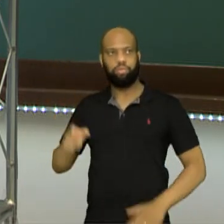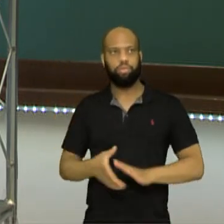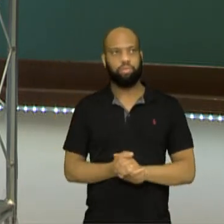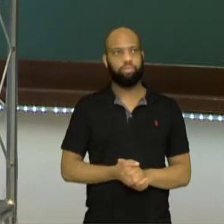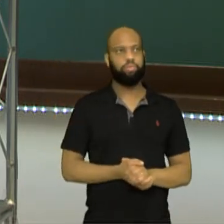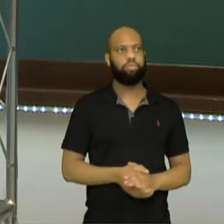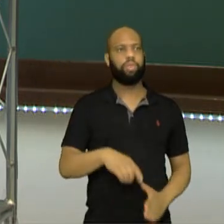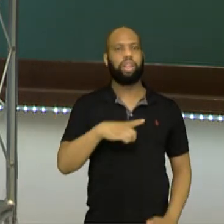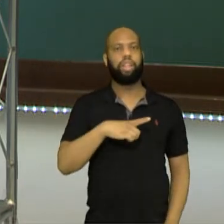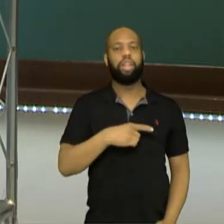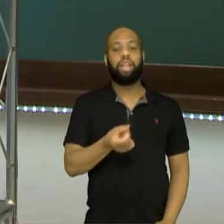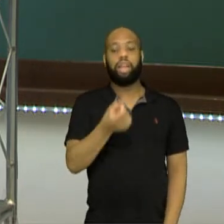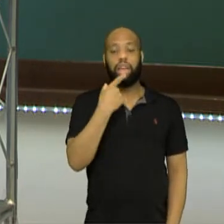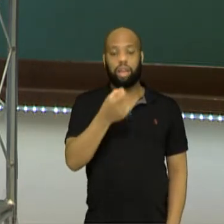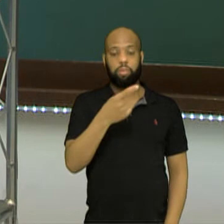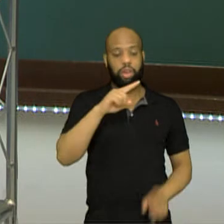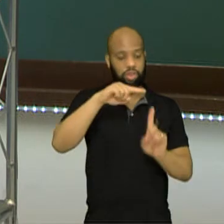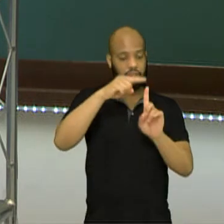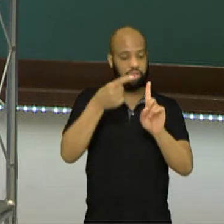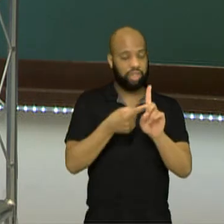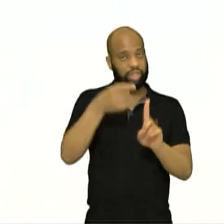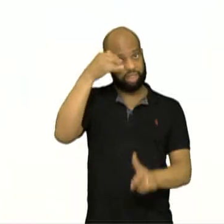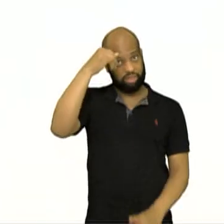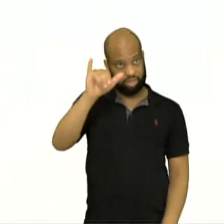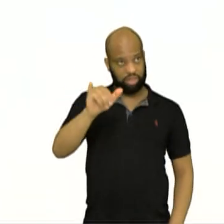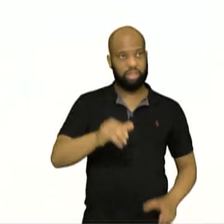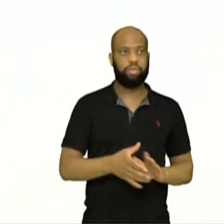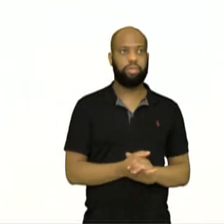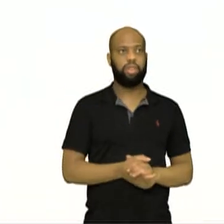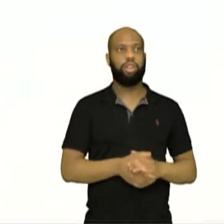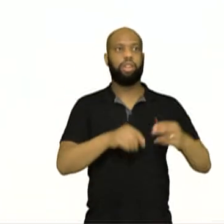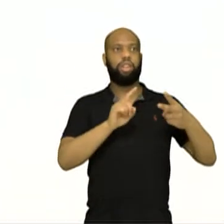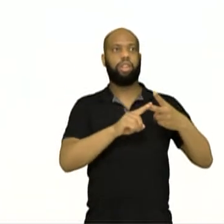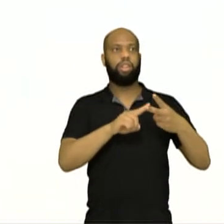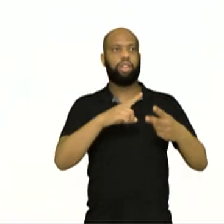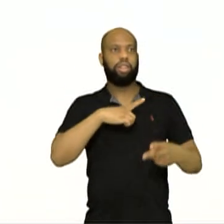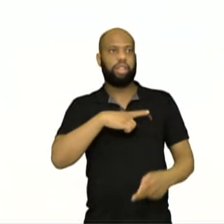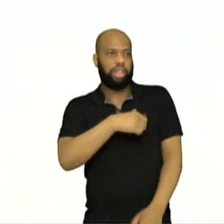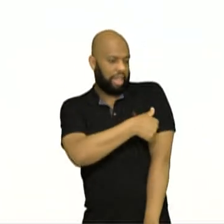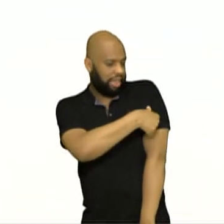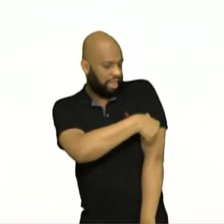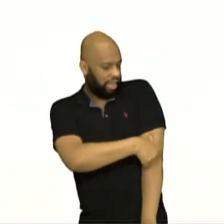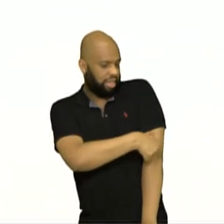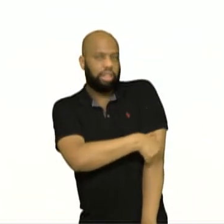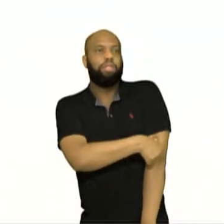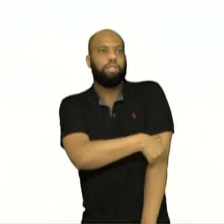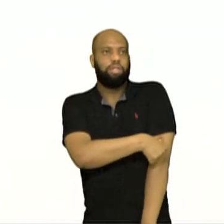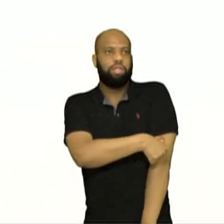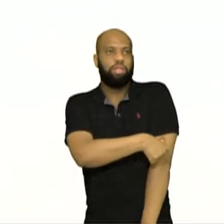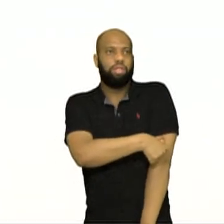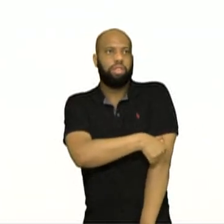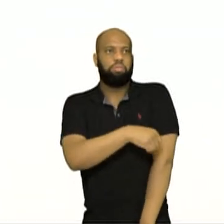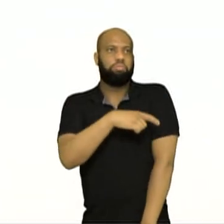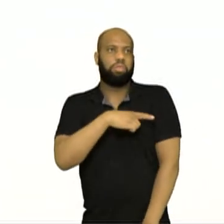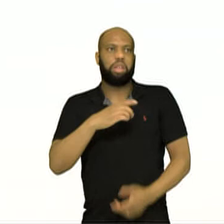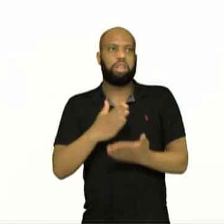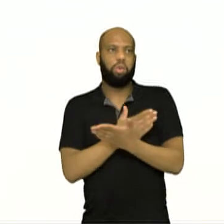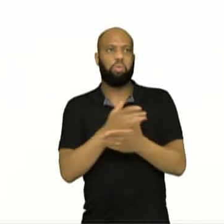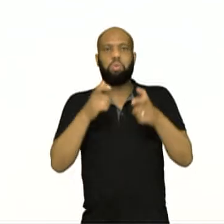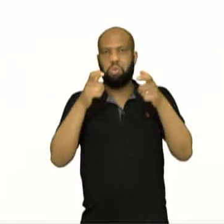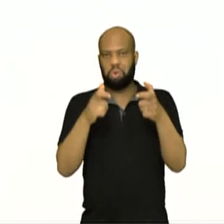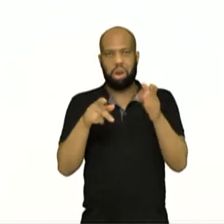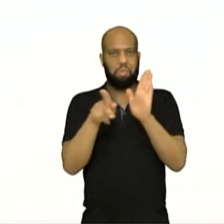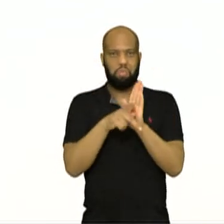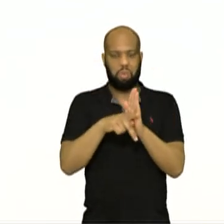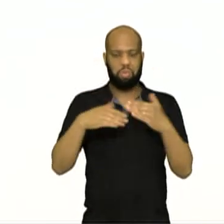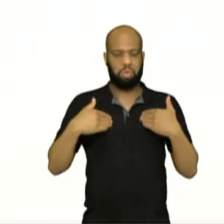A pílula anticoncepcional, o comprimido, né? Aqui o adesivo cutâneo. Ele deve ser aplicado numa das partes, né, em que a